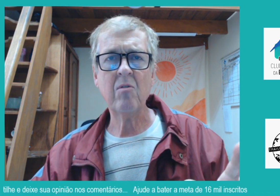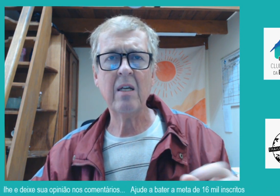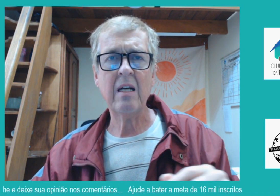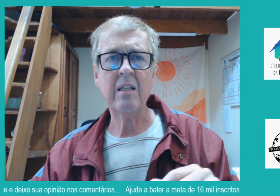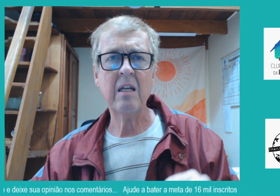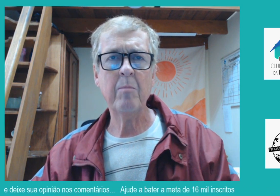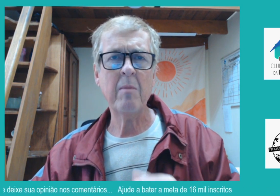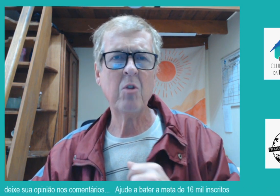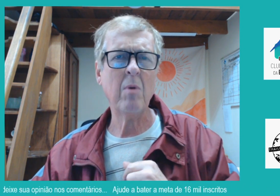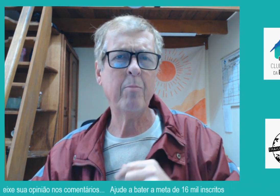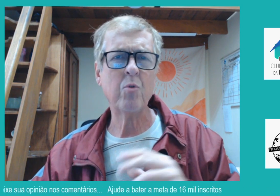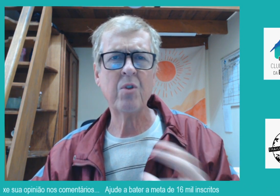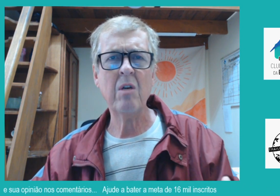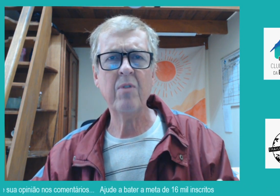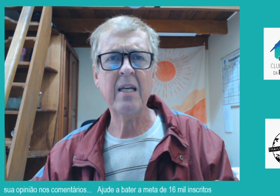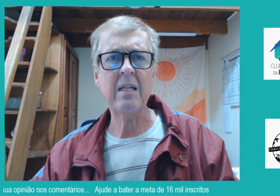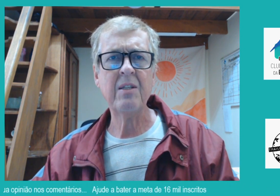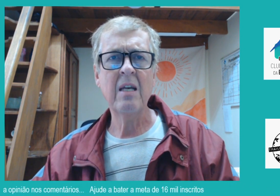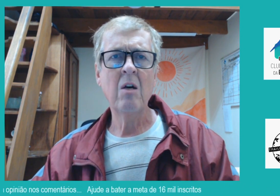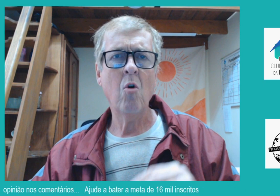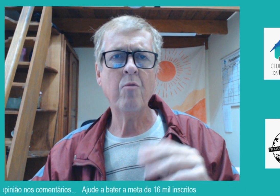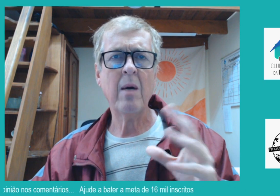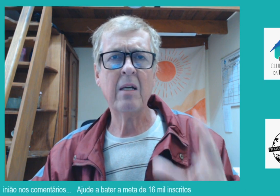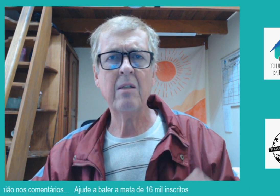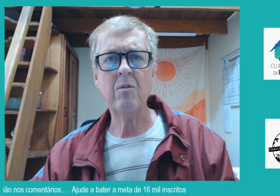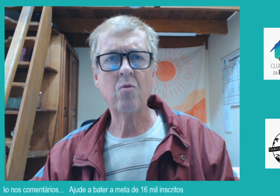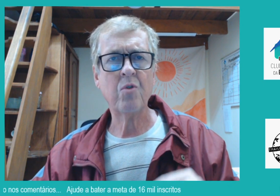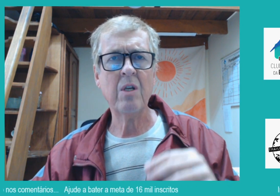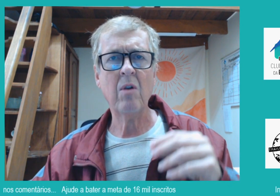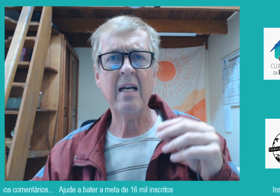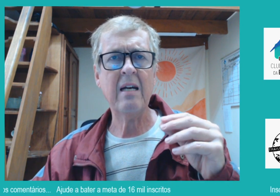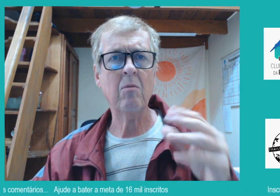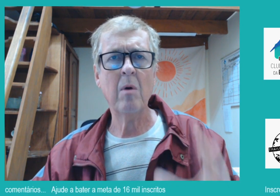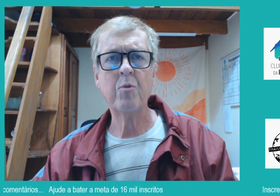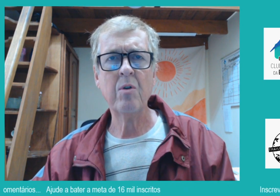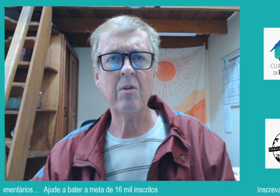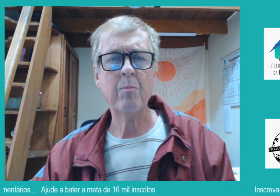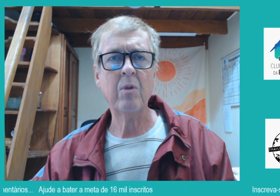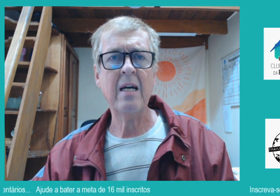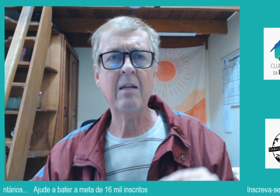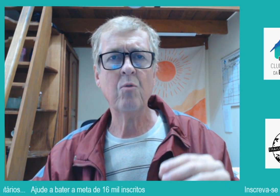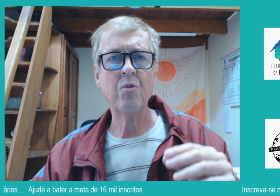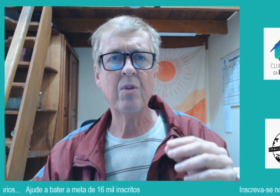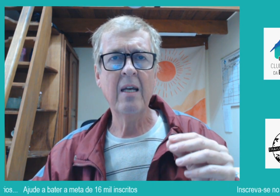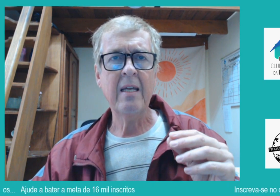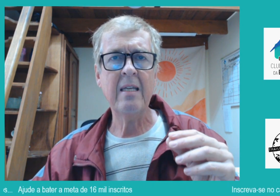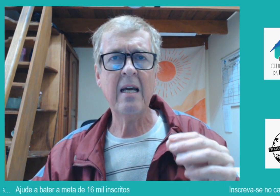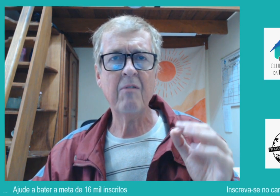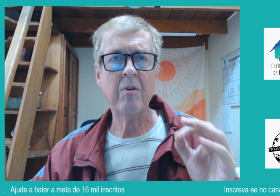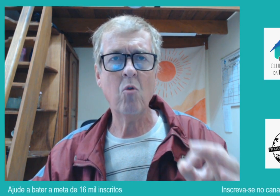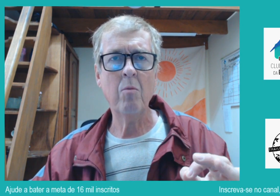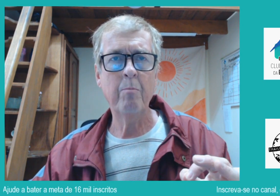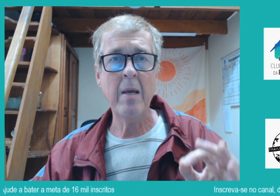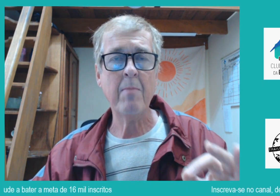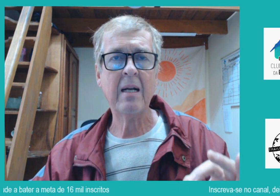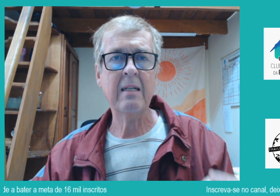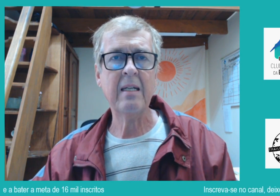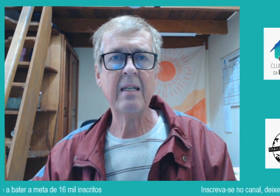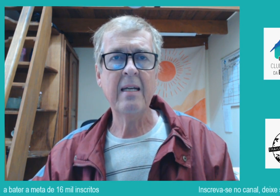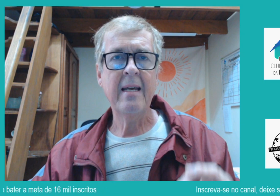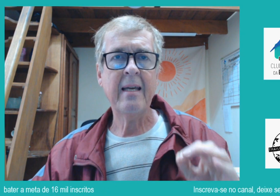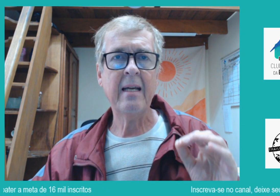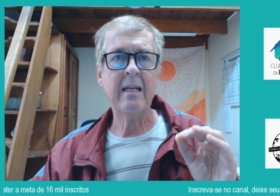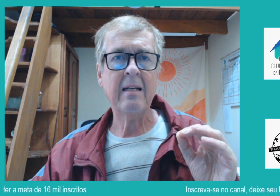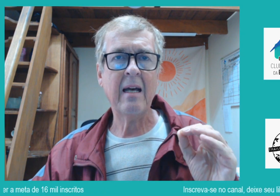Não só na questão da carteira bem mais uma função delas houve uma grande discussão lá uma opção de deputados e ela ficou